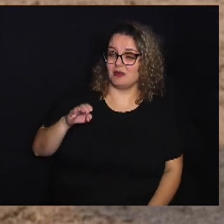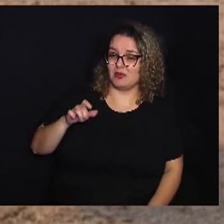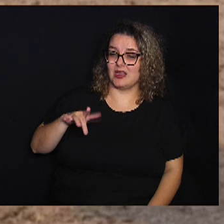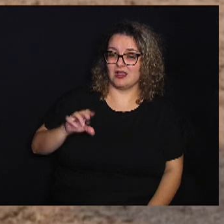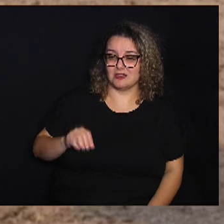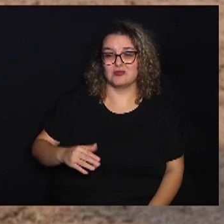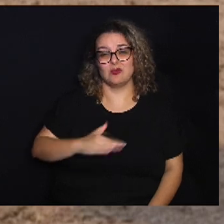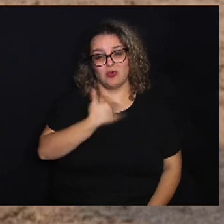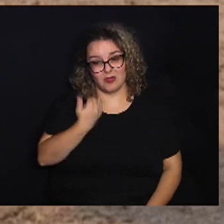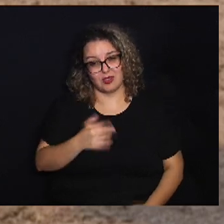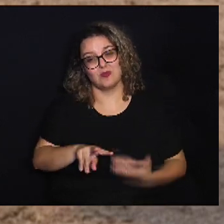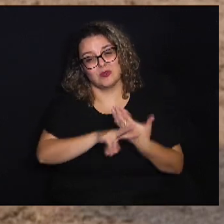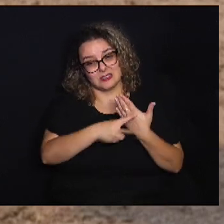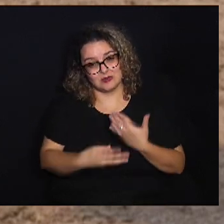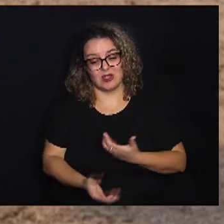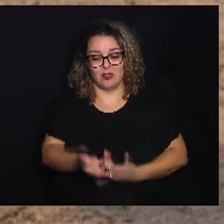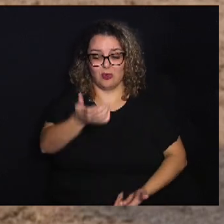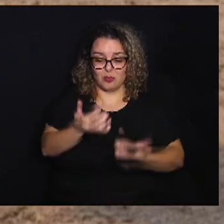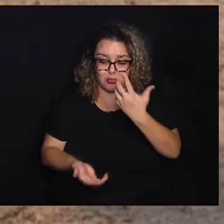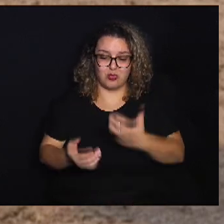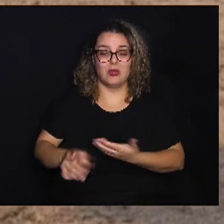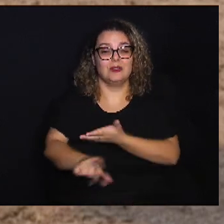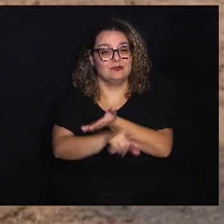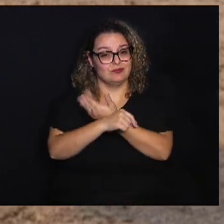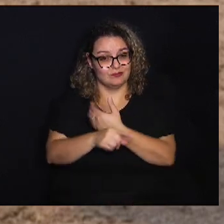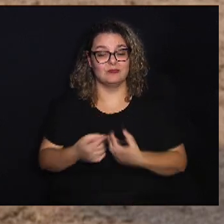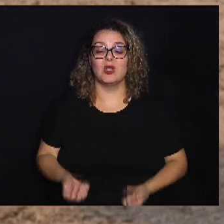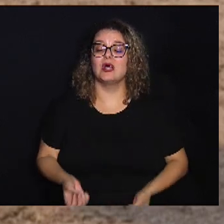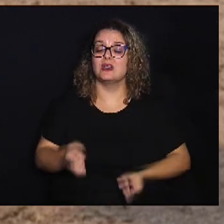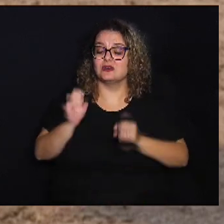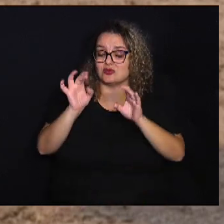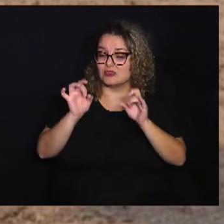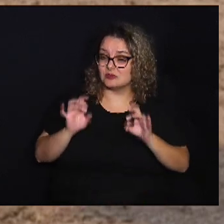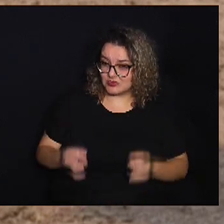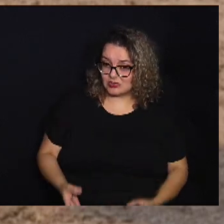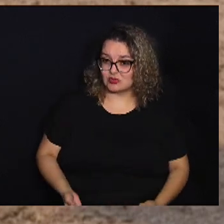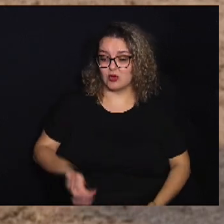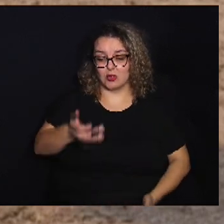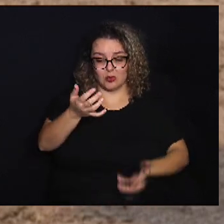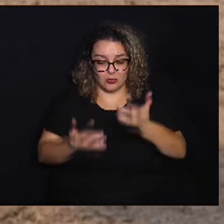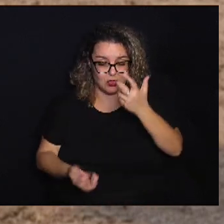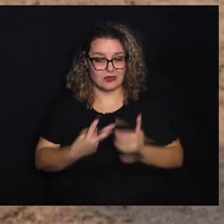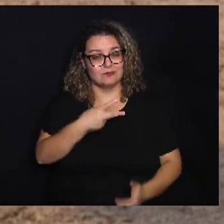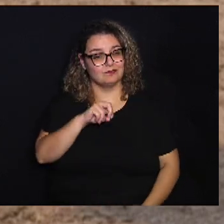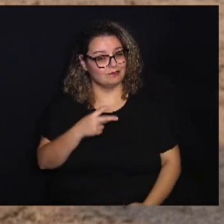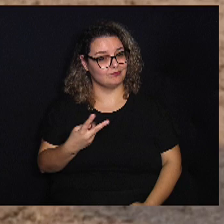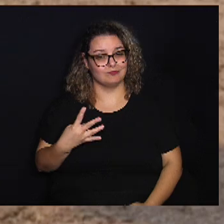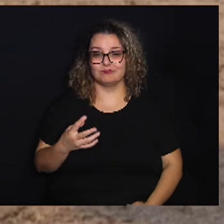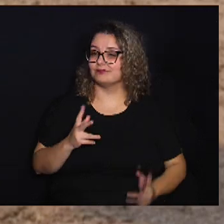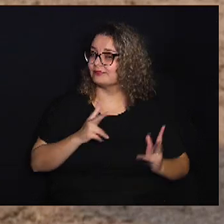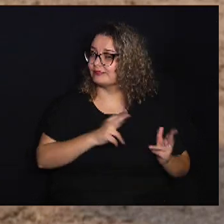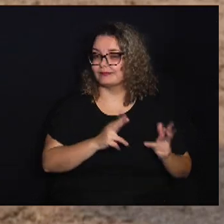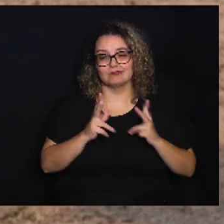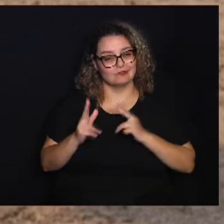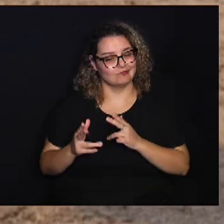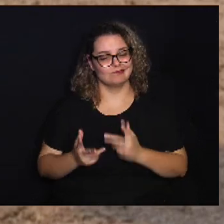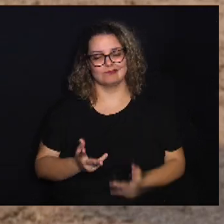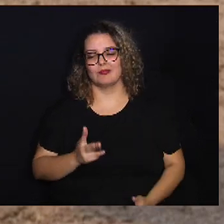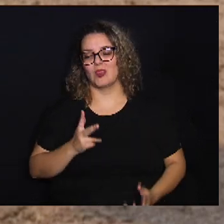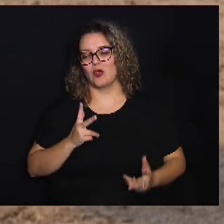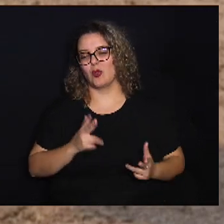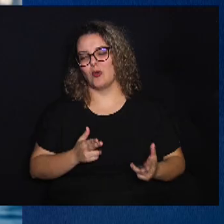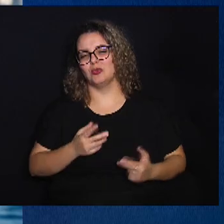no Pantanal. Para especialistas, os incêndios de 2024 caminham para a mesma direção catastrófica